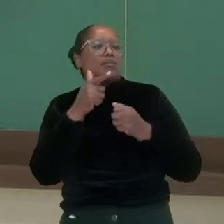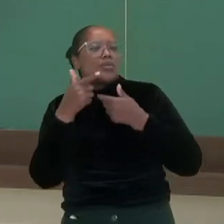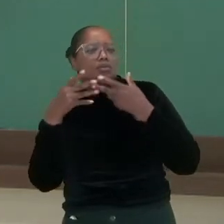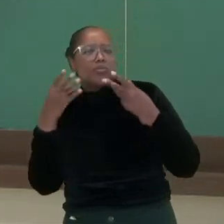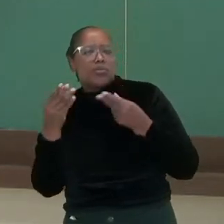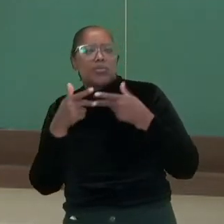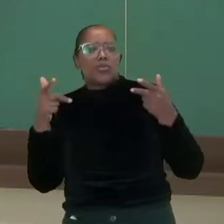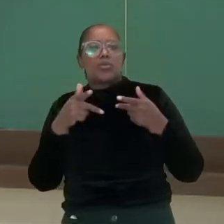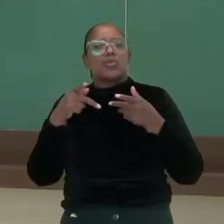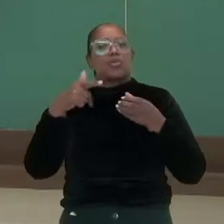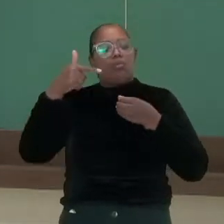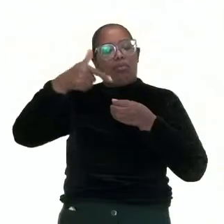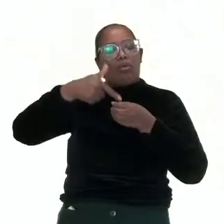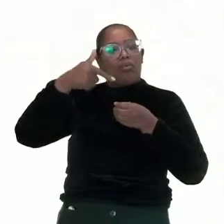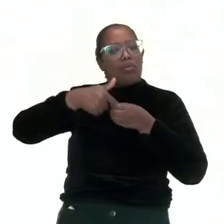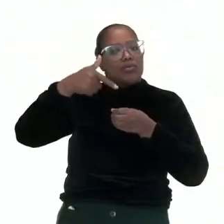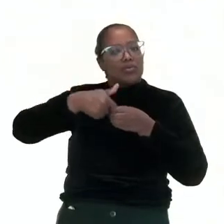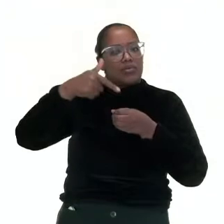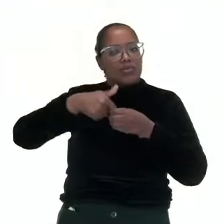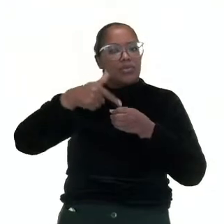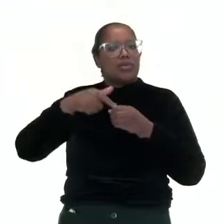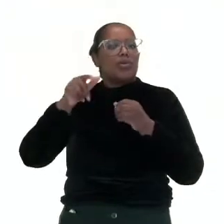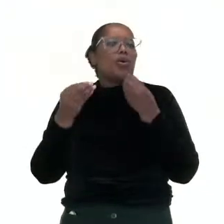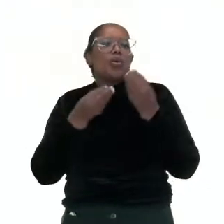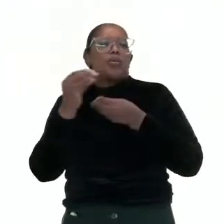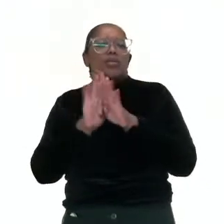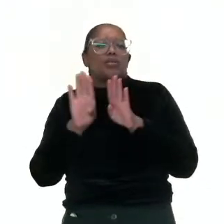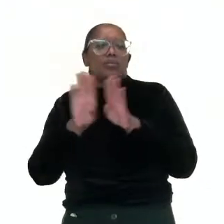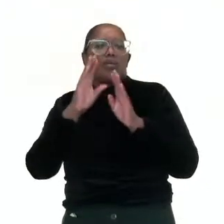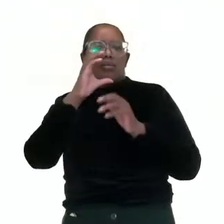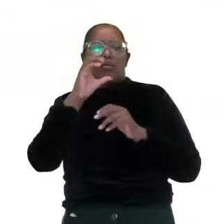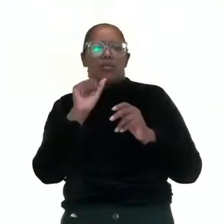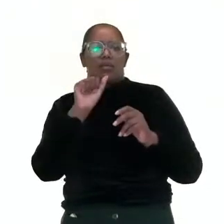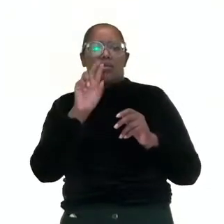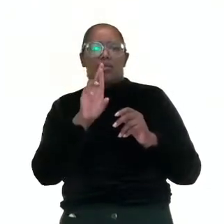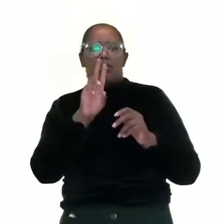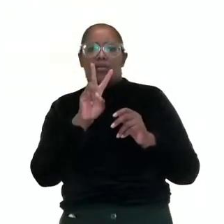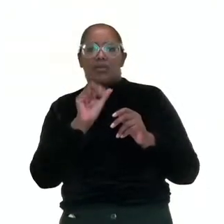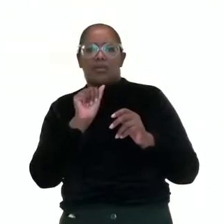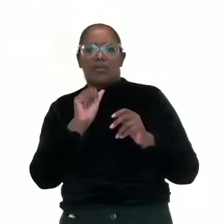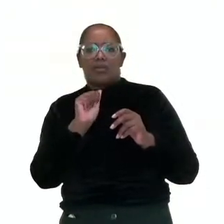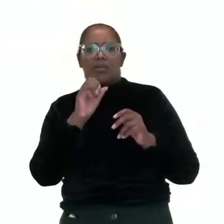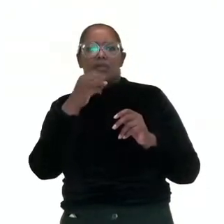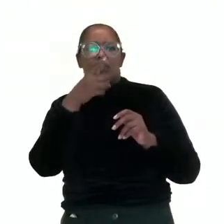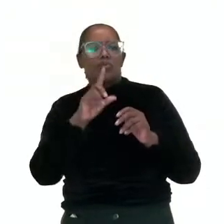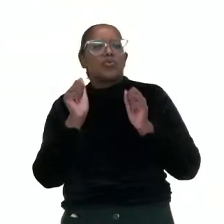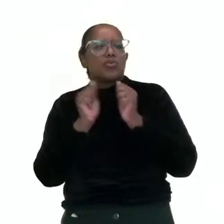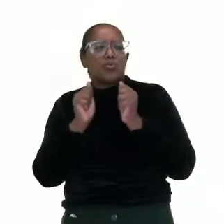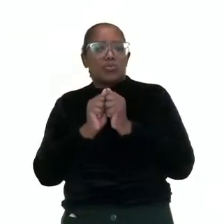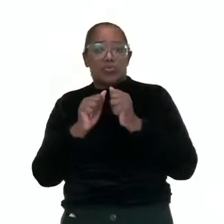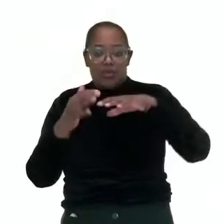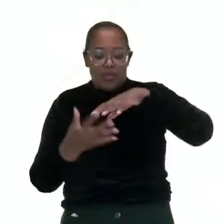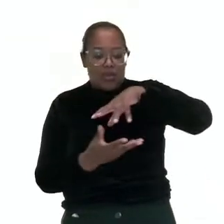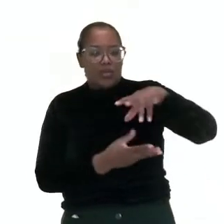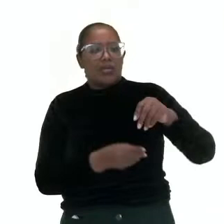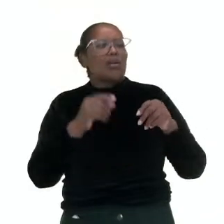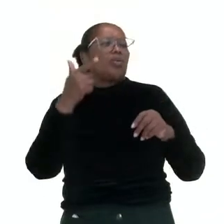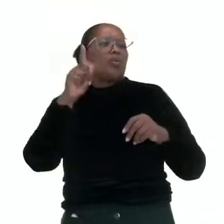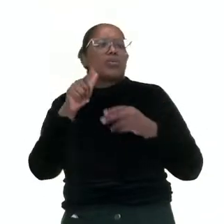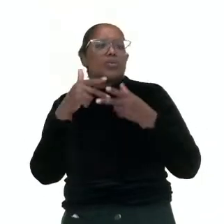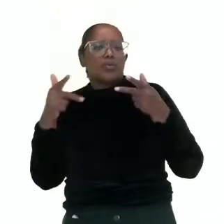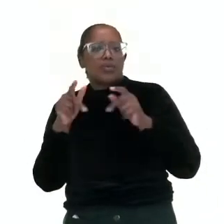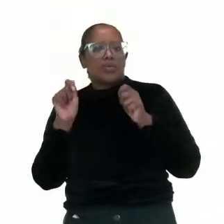gás carbônico, que é o CO2, ele naturalmente está presente na atmosfera terrestre. Tem origem na respiração animal e vegetal, assim